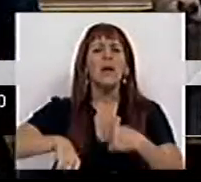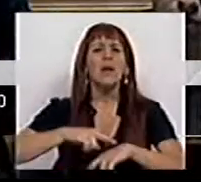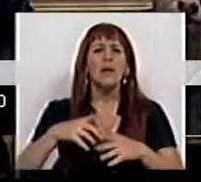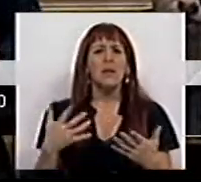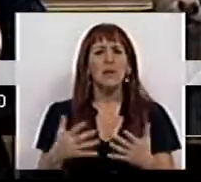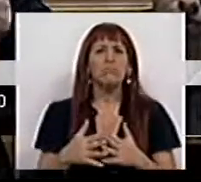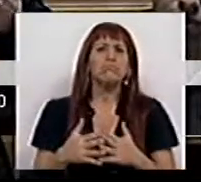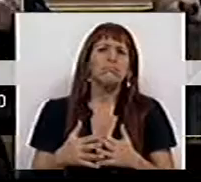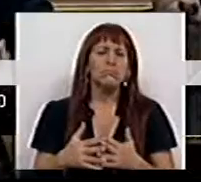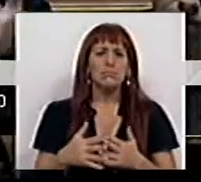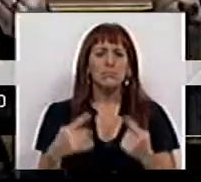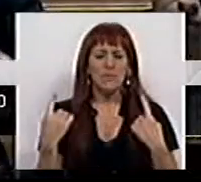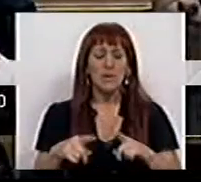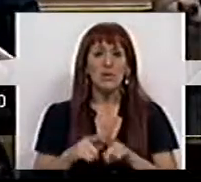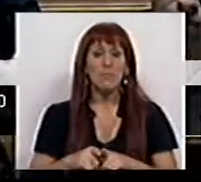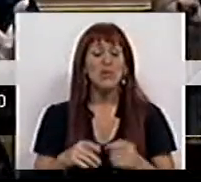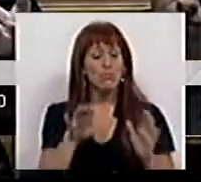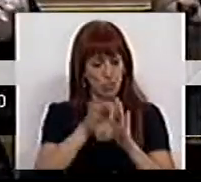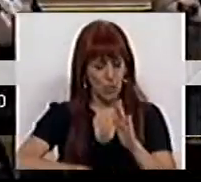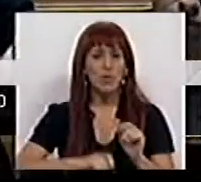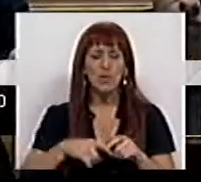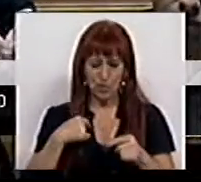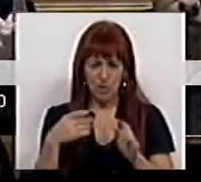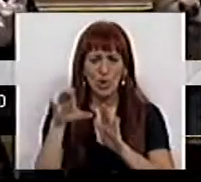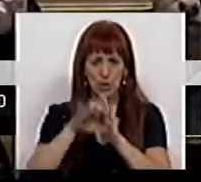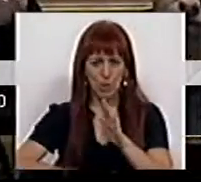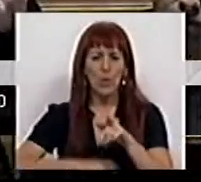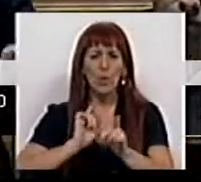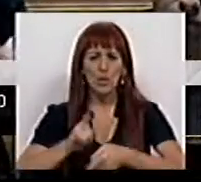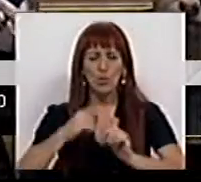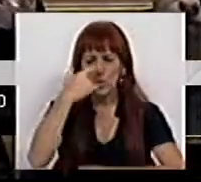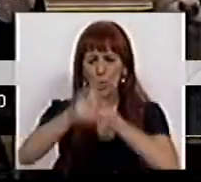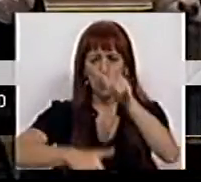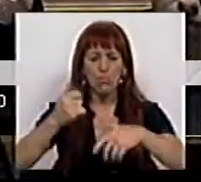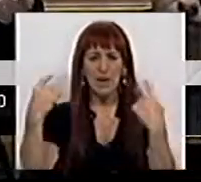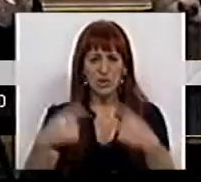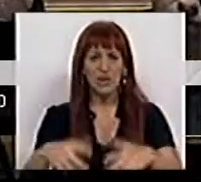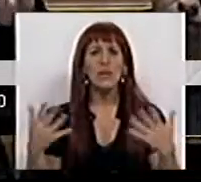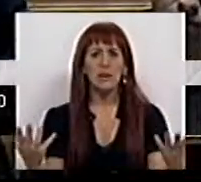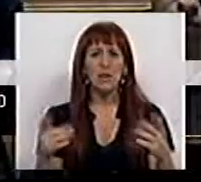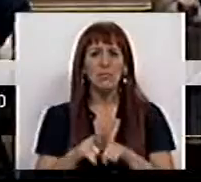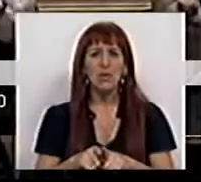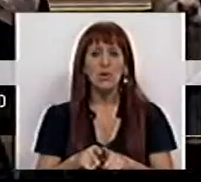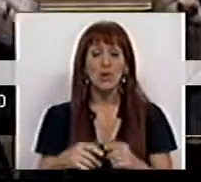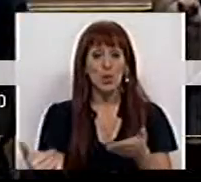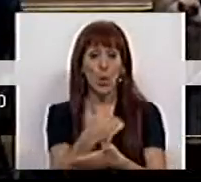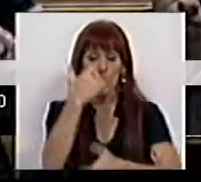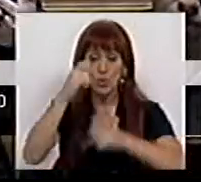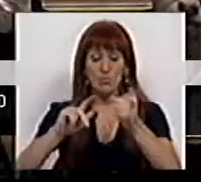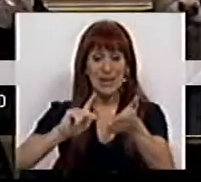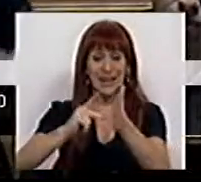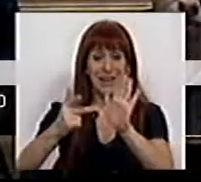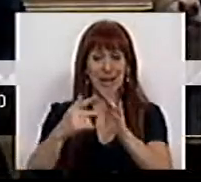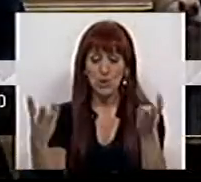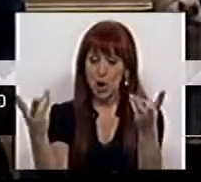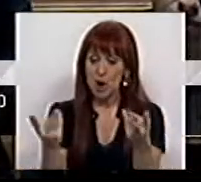nós temos as condições, se as condições humanas, se os recursos humanos,